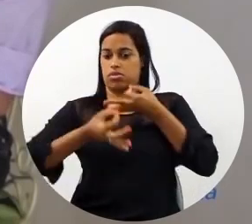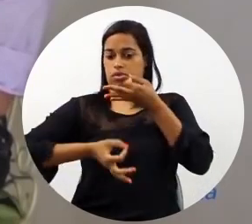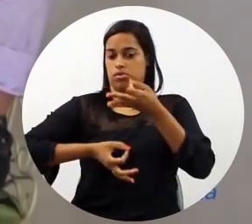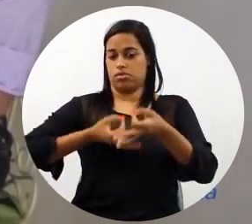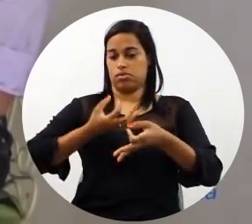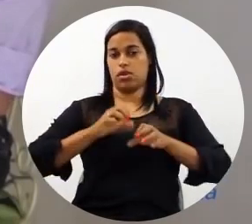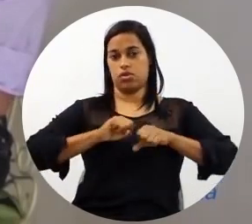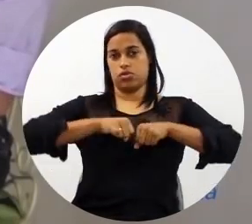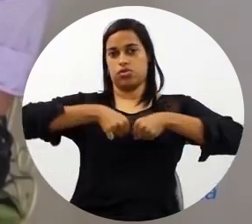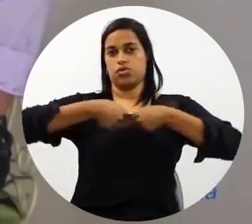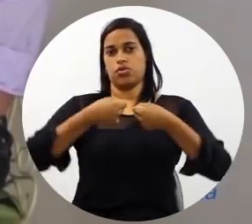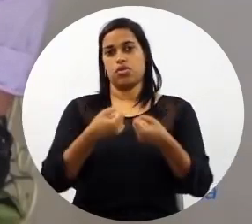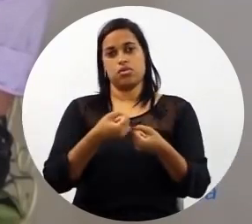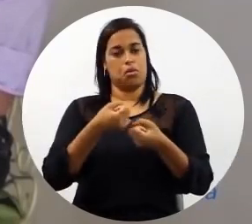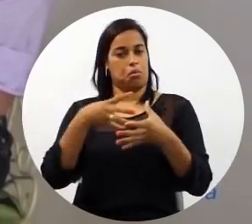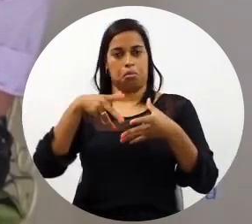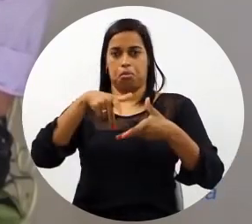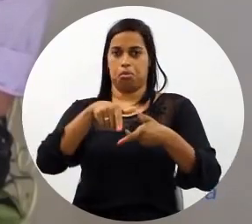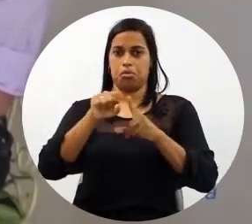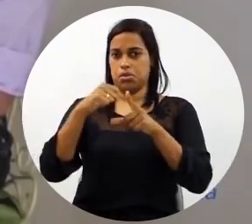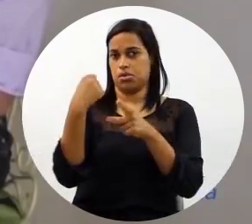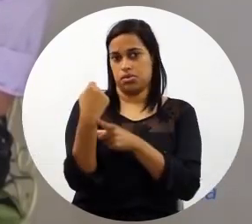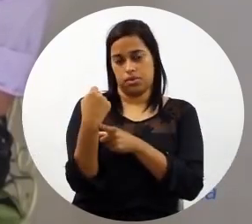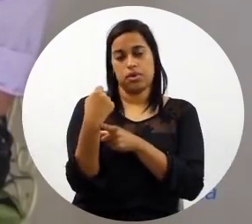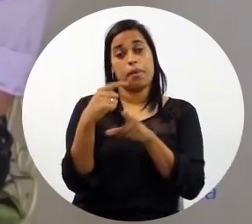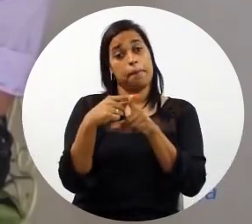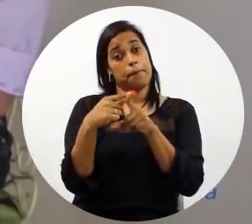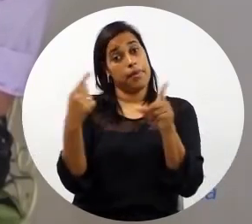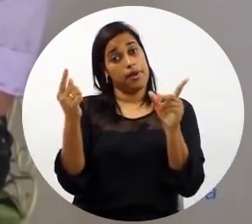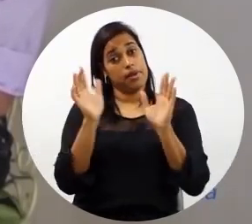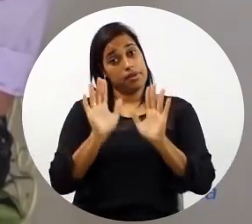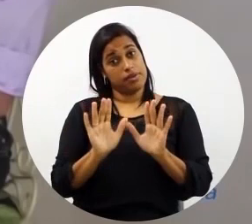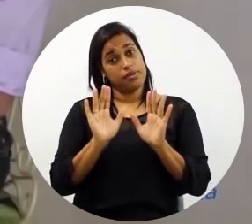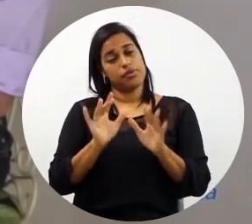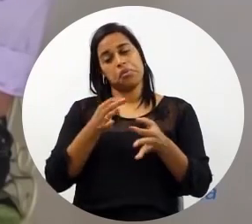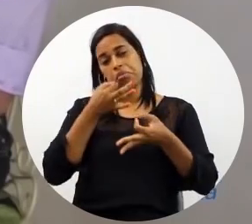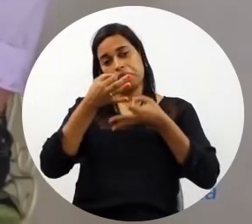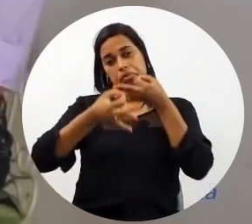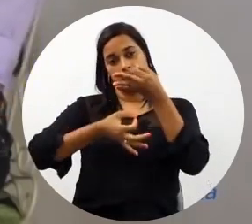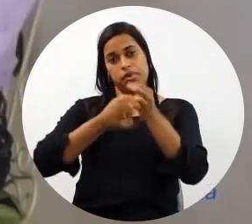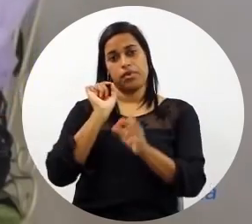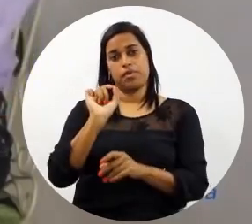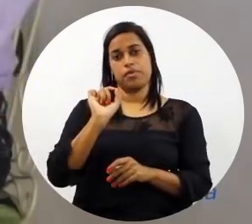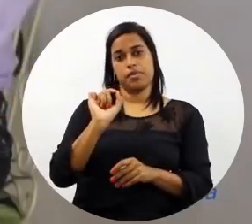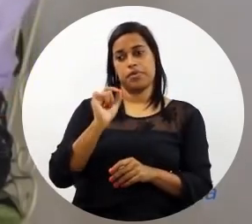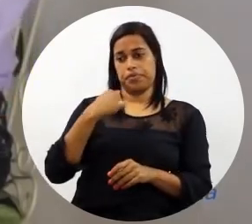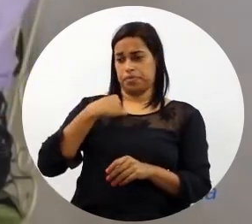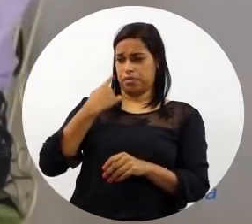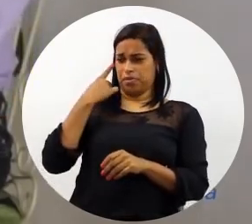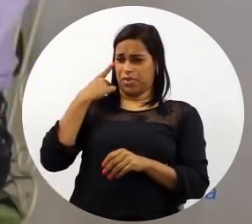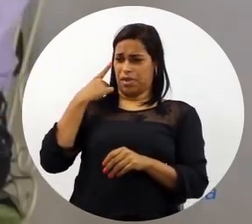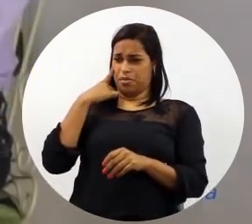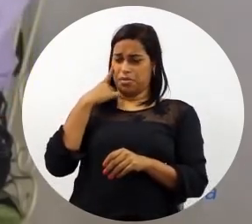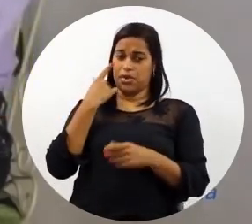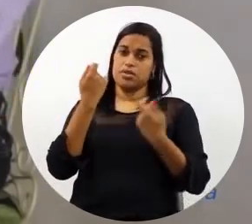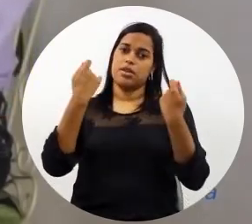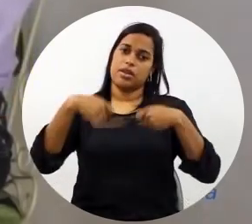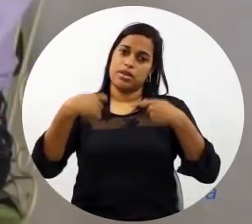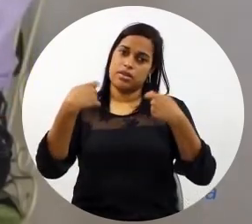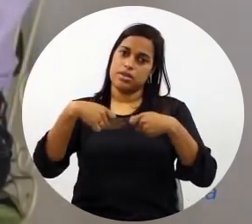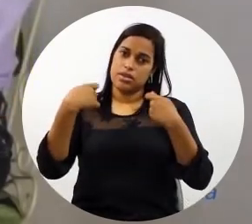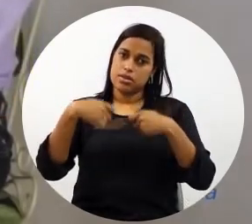às próprias forças da natureza. Mas a crítica é o seguinte. Quando você pensa em